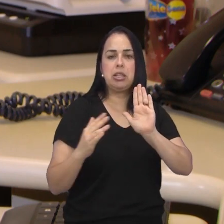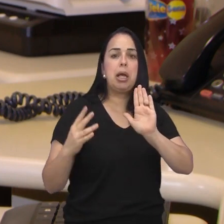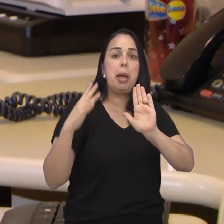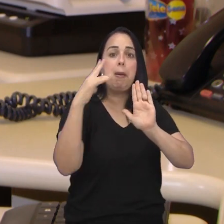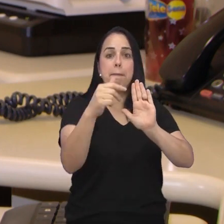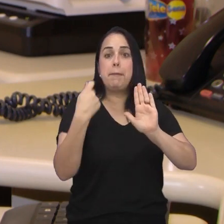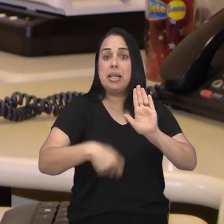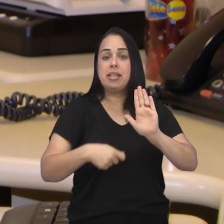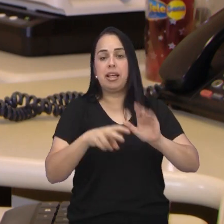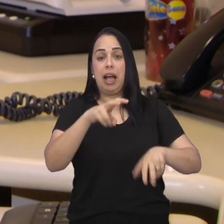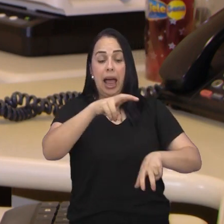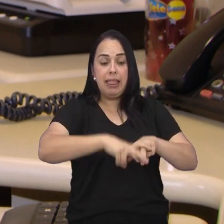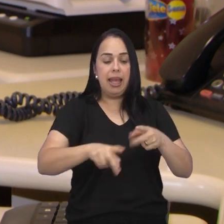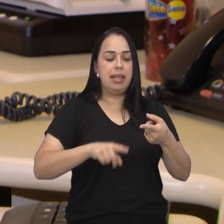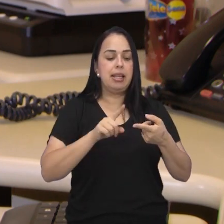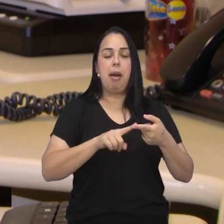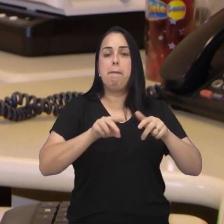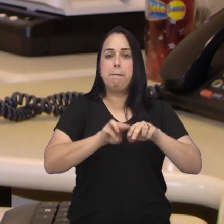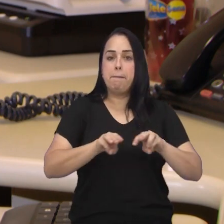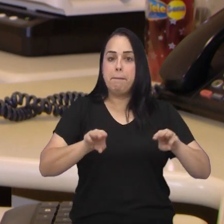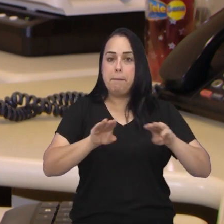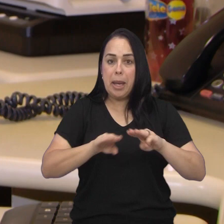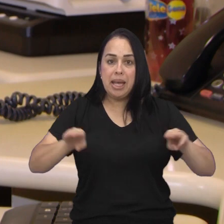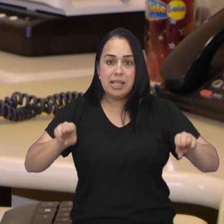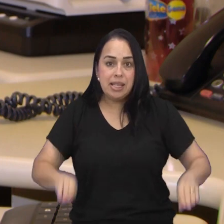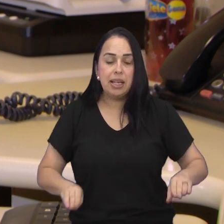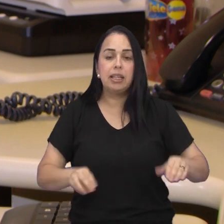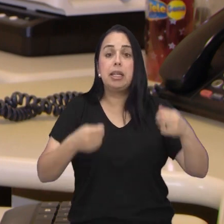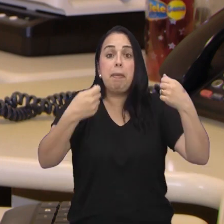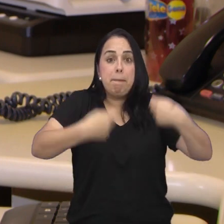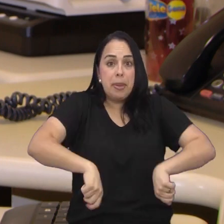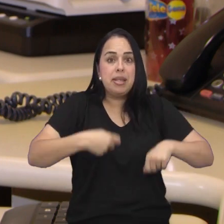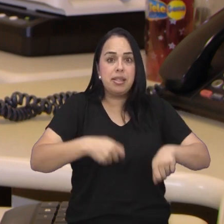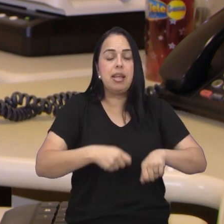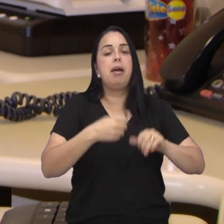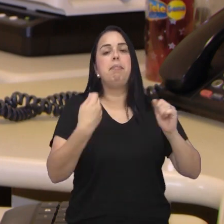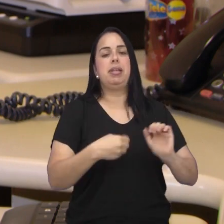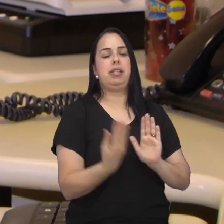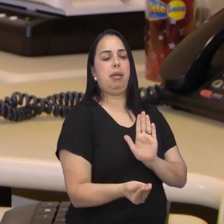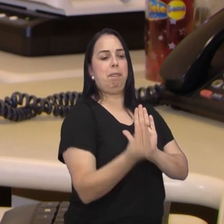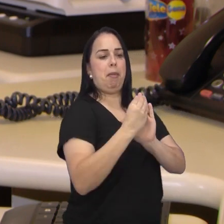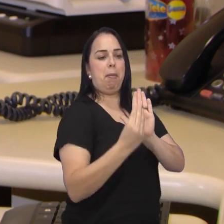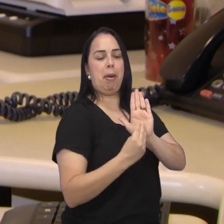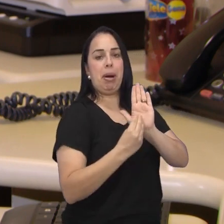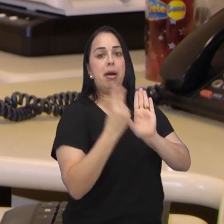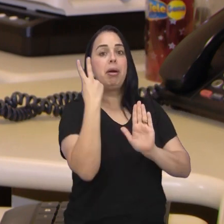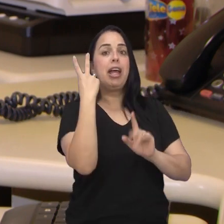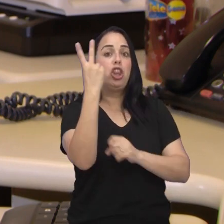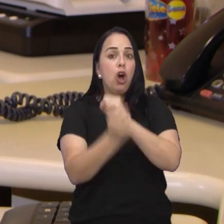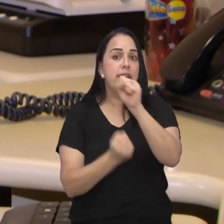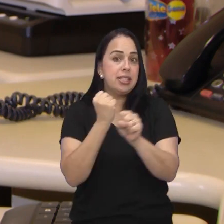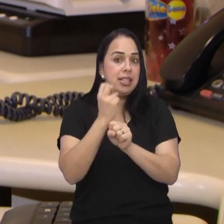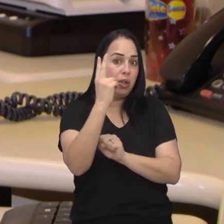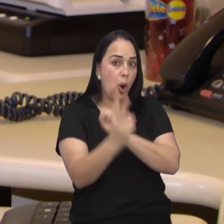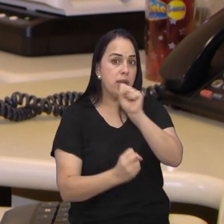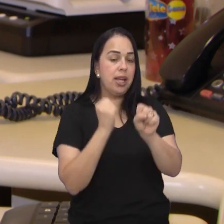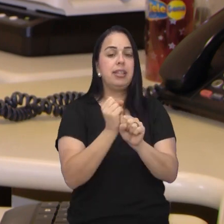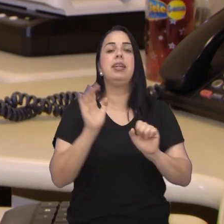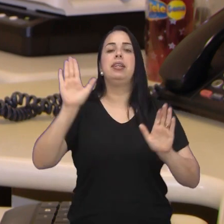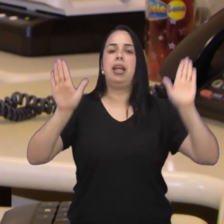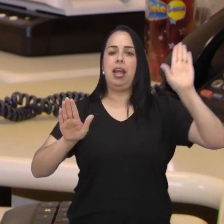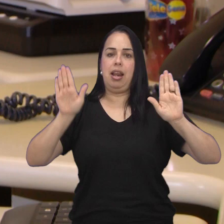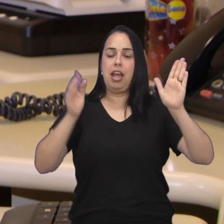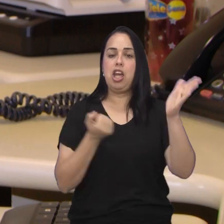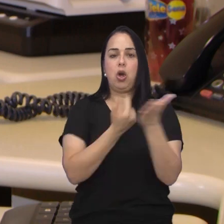precisando em toda a unidade, tanto cadeira quanto mesa. Tudo que precisar na unidade você tem que colocar nessa lista, que de 2 em 2 anos ele faz